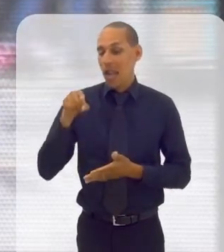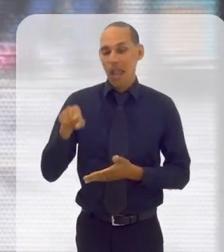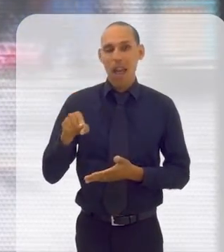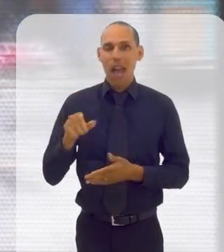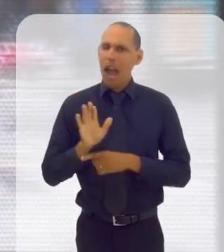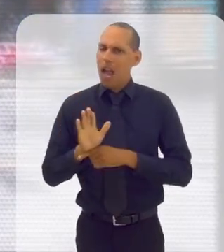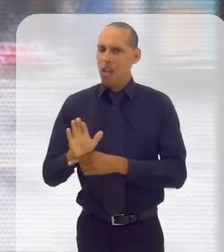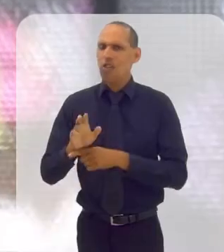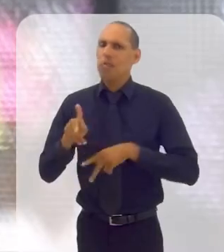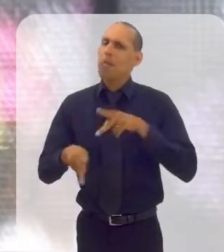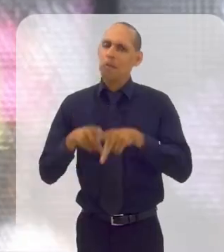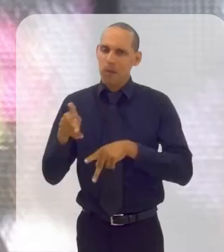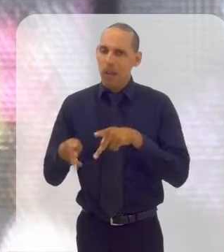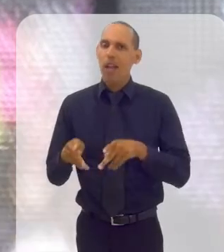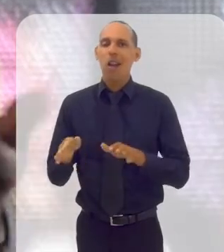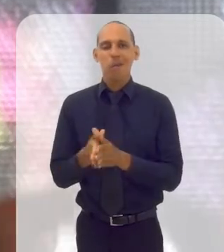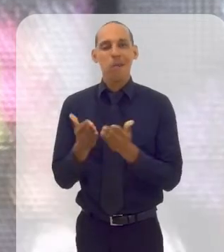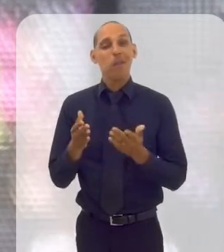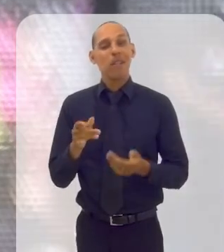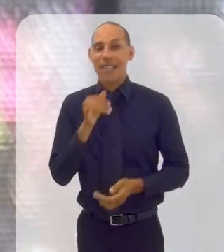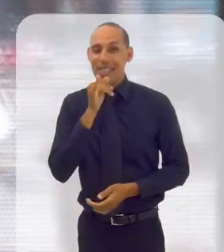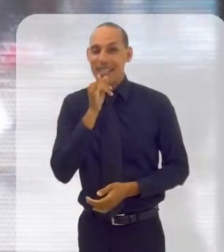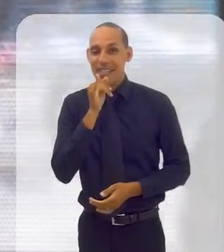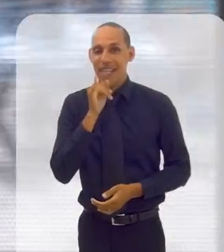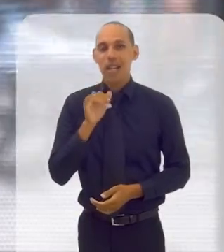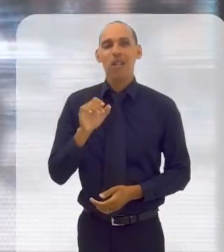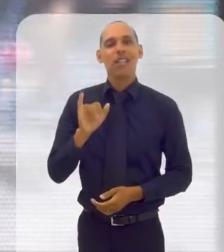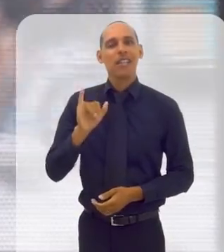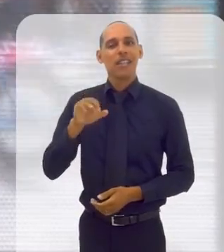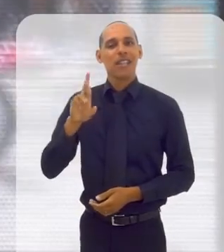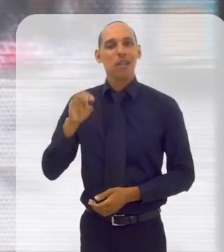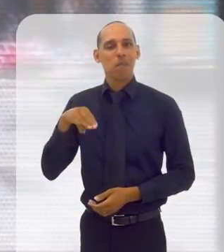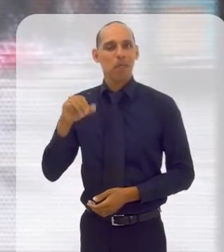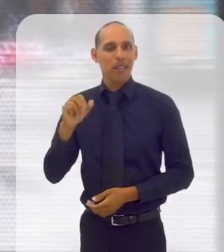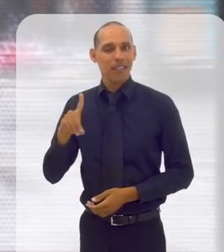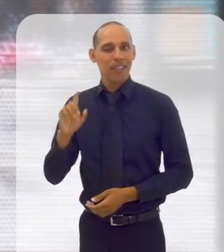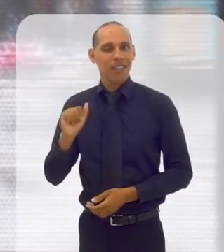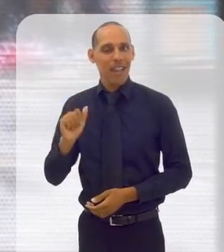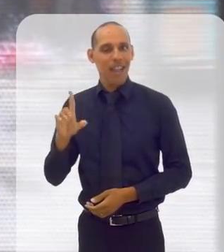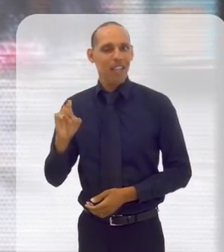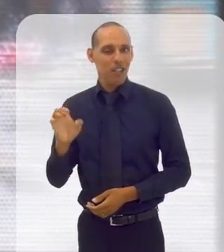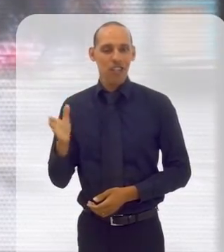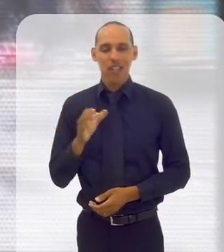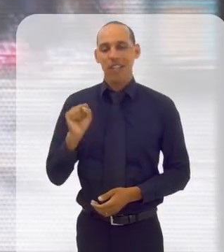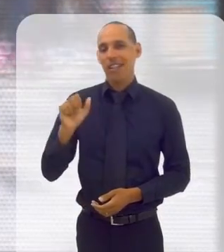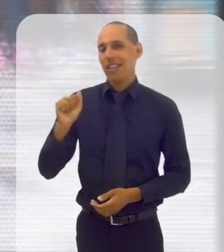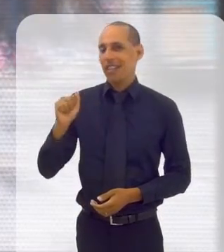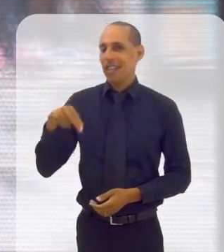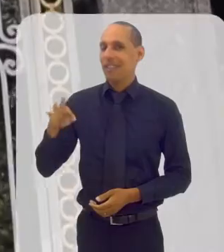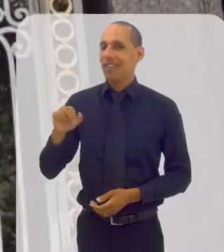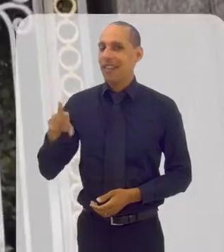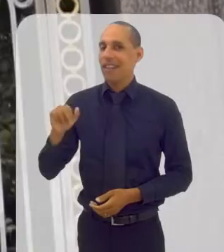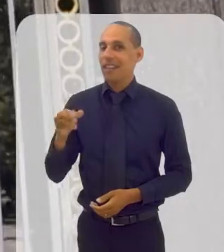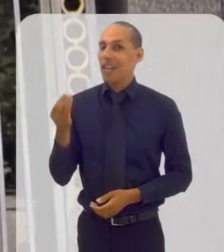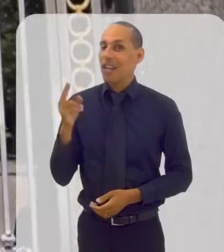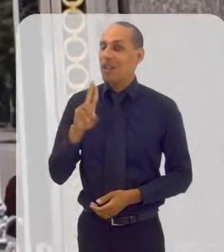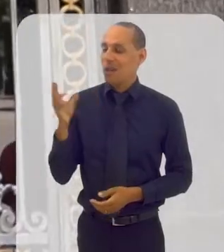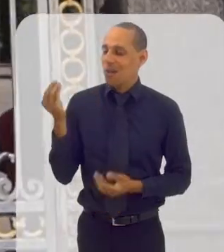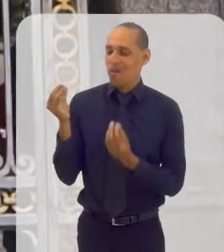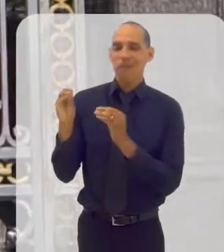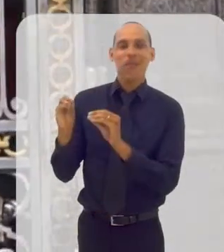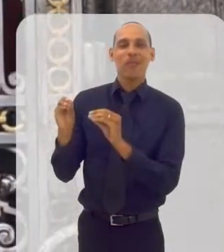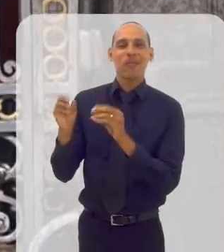da população pobre. Uma delas é a Irmandade de Santana, que vai, inclusive, influenciar o nome no Campo de Santana. E vai se